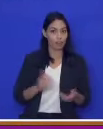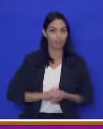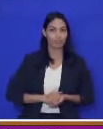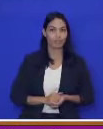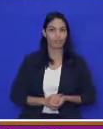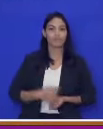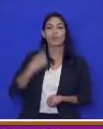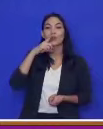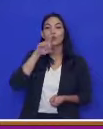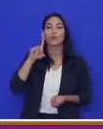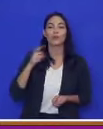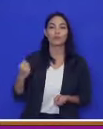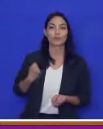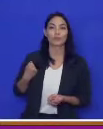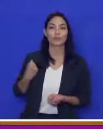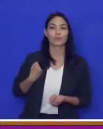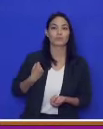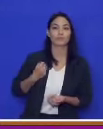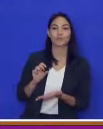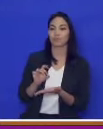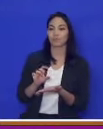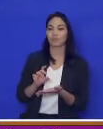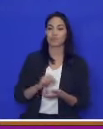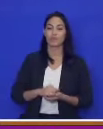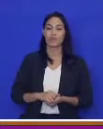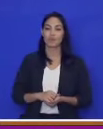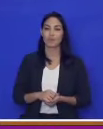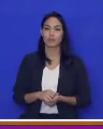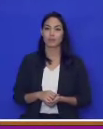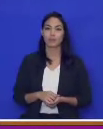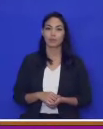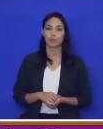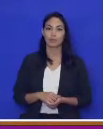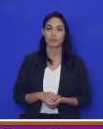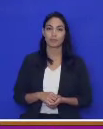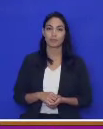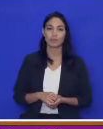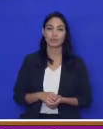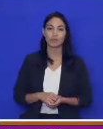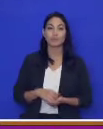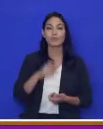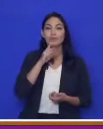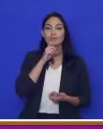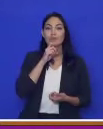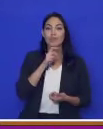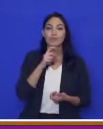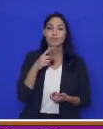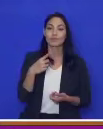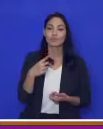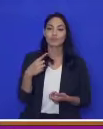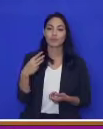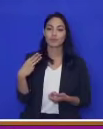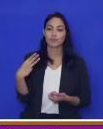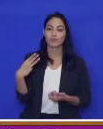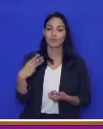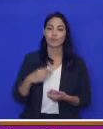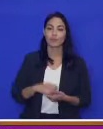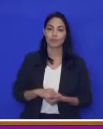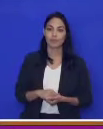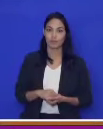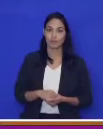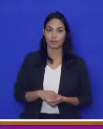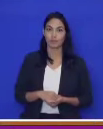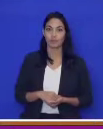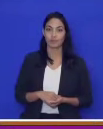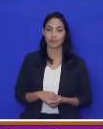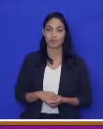chamar o 15º e último número da Loto Fácil. Tá chegando. Bola verde, número 13.